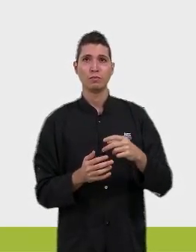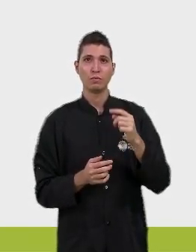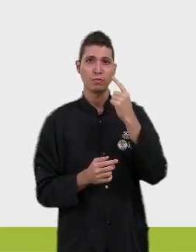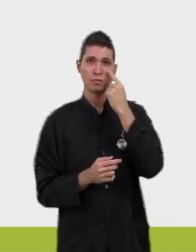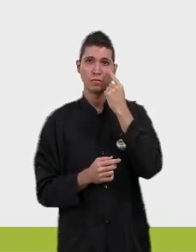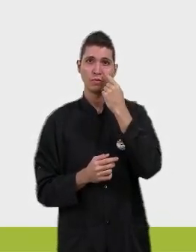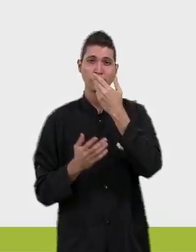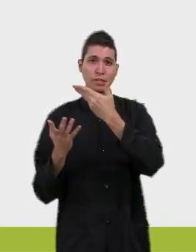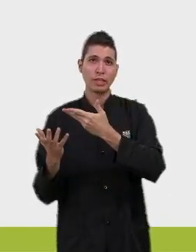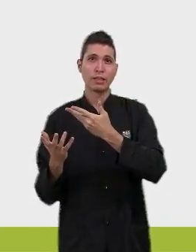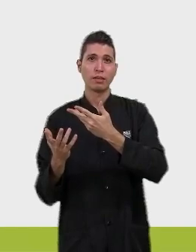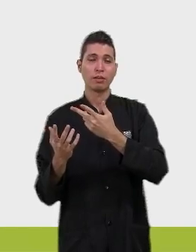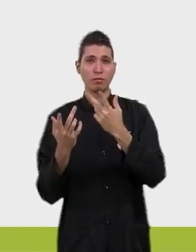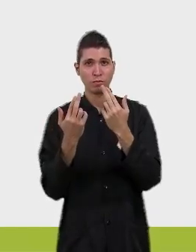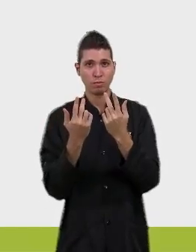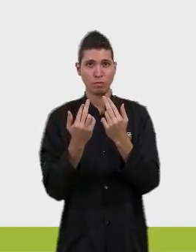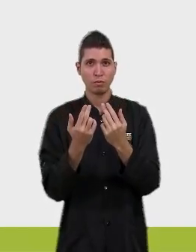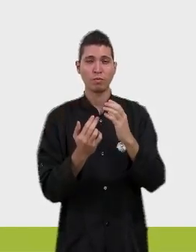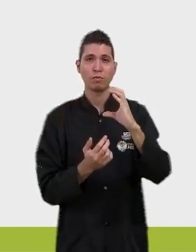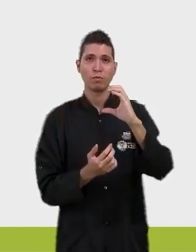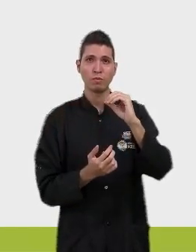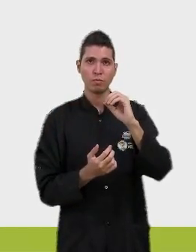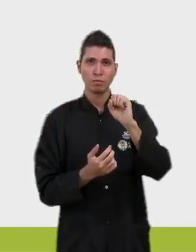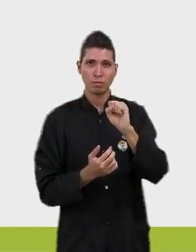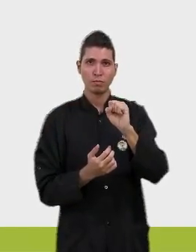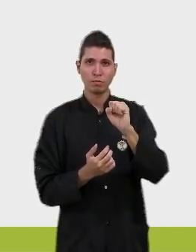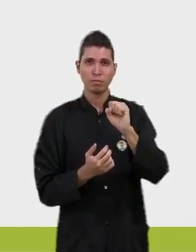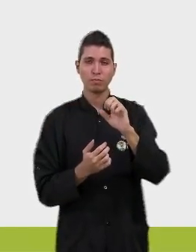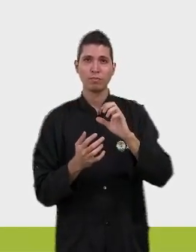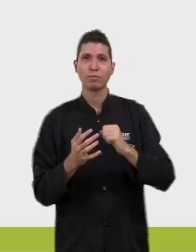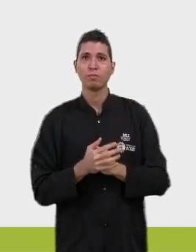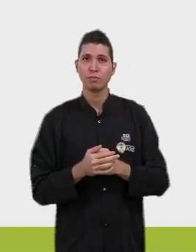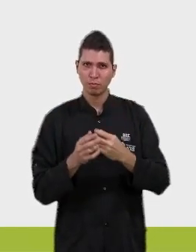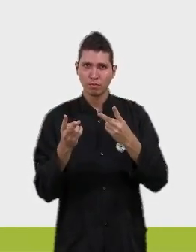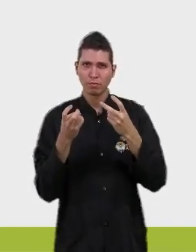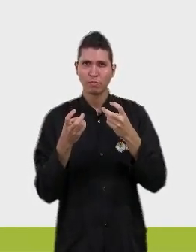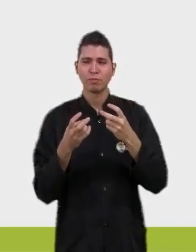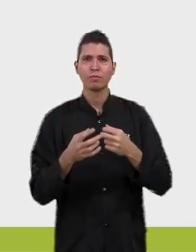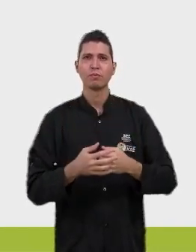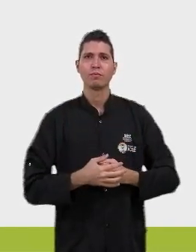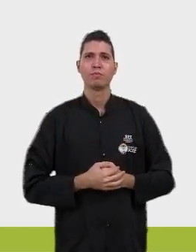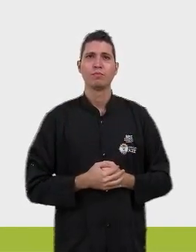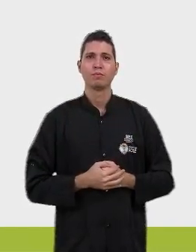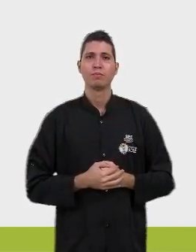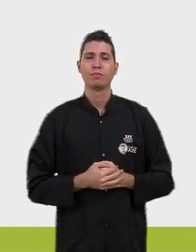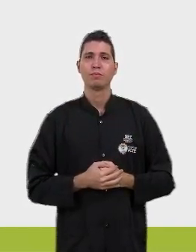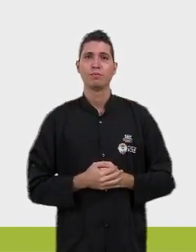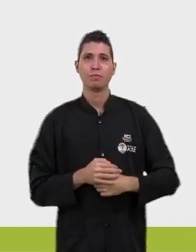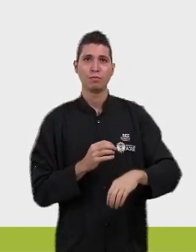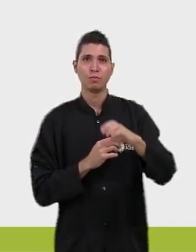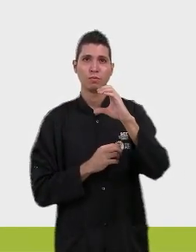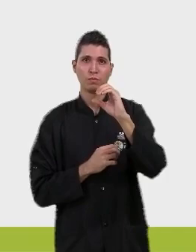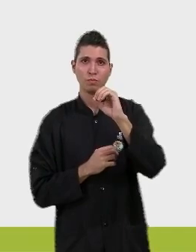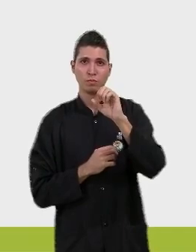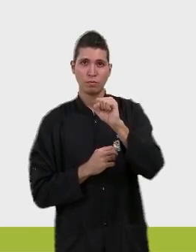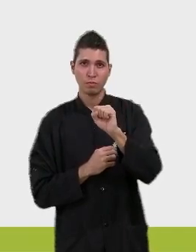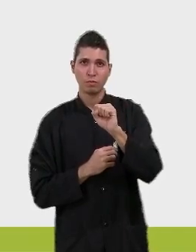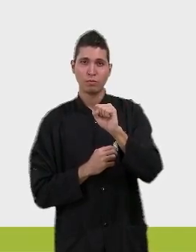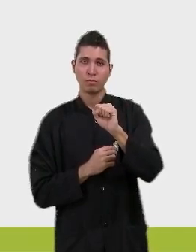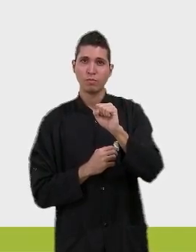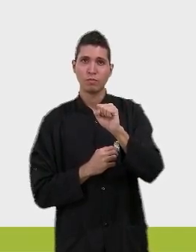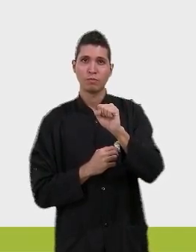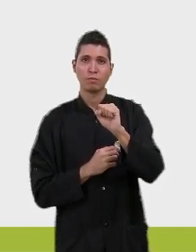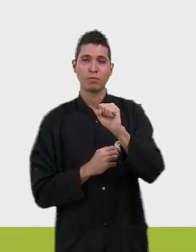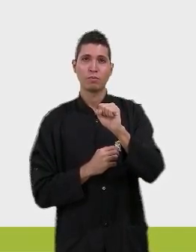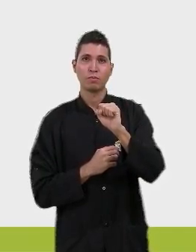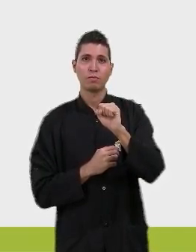medida do cosseno. Percebem isso? Então não é difícil de dizer que o cosseno que mede,